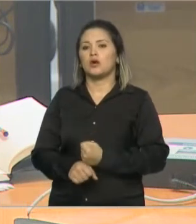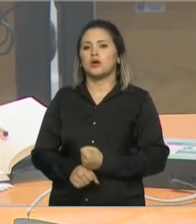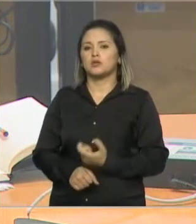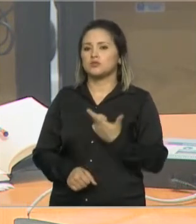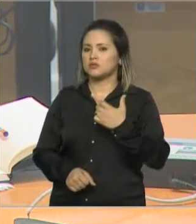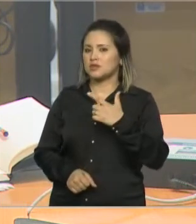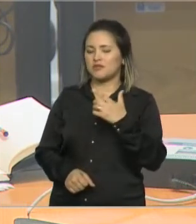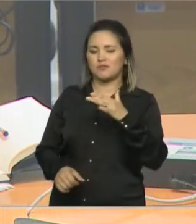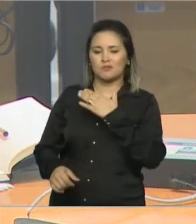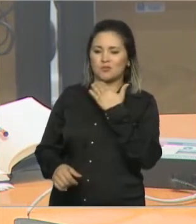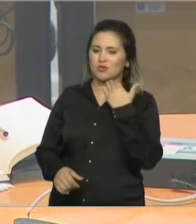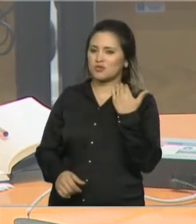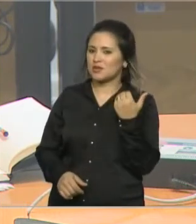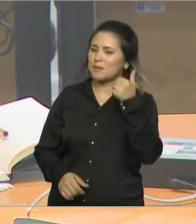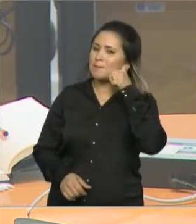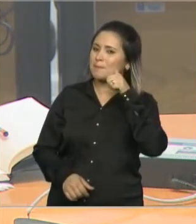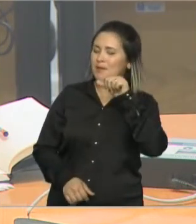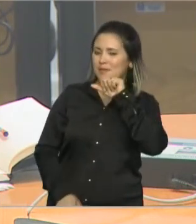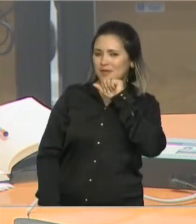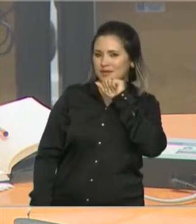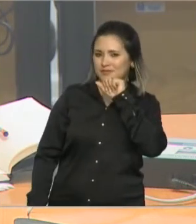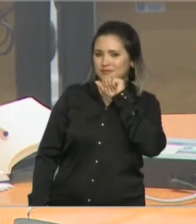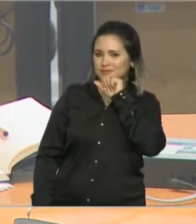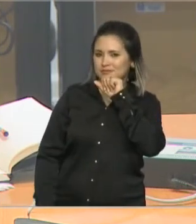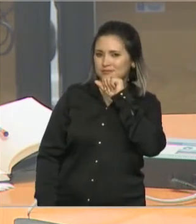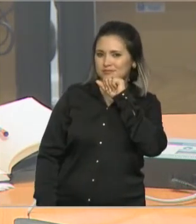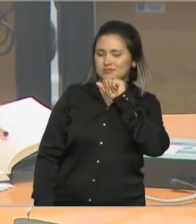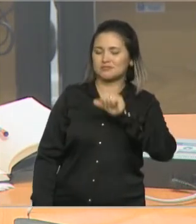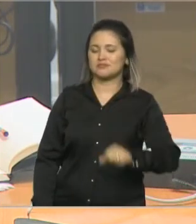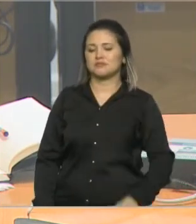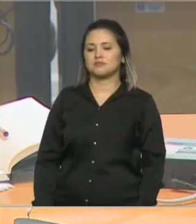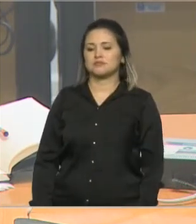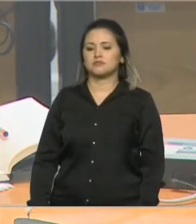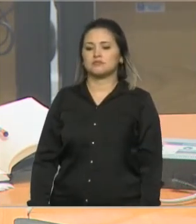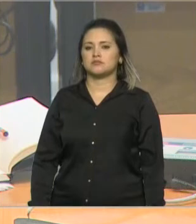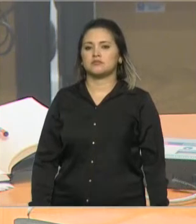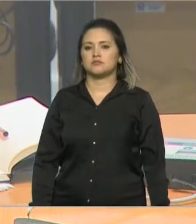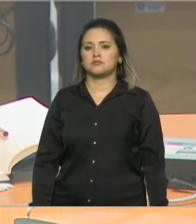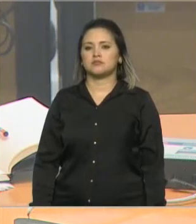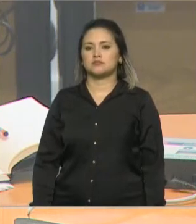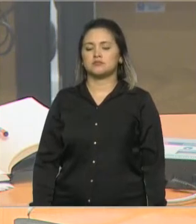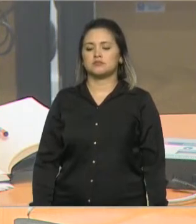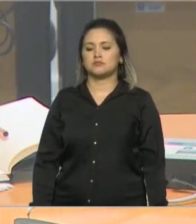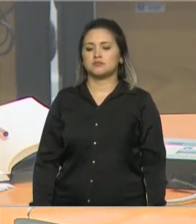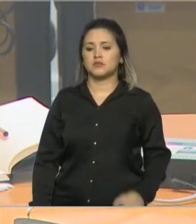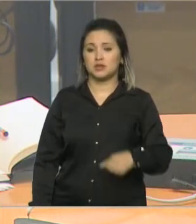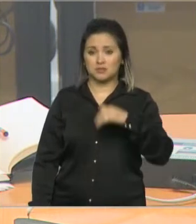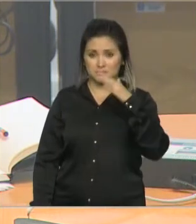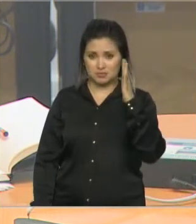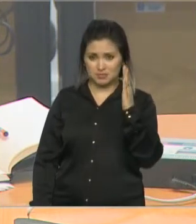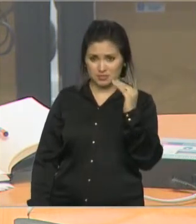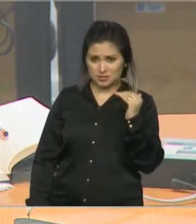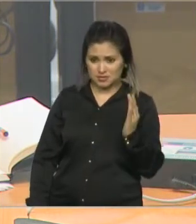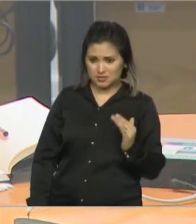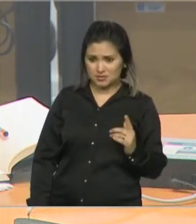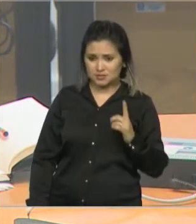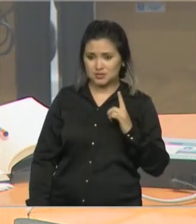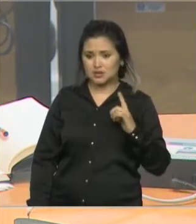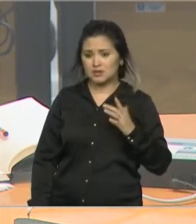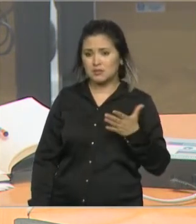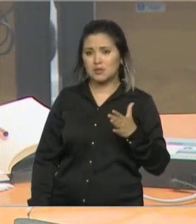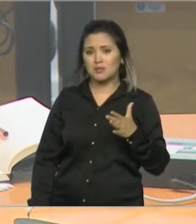em Balsas, era 140 por 100 mil. Para a gente ter ideia, no Brasil, a gente tem algo em torno de 40. Em Balsas